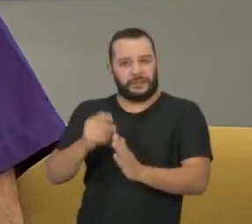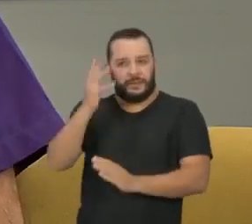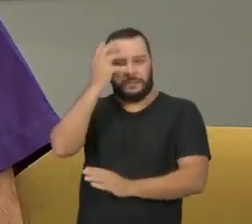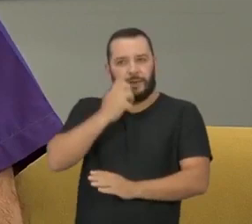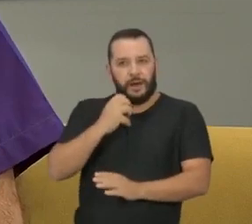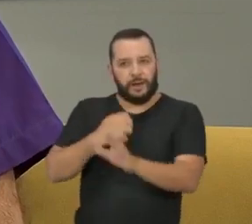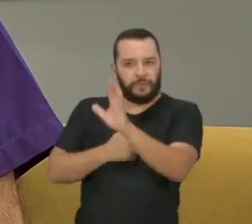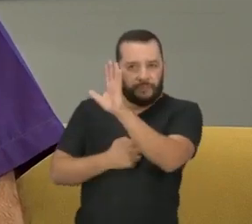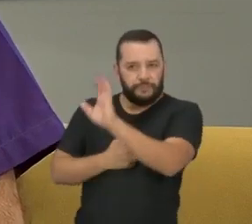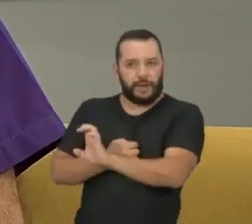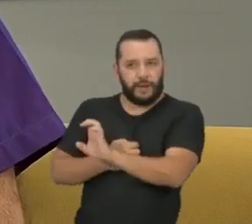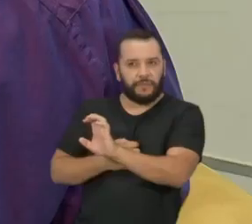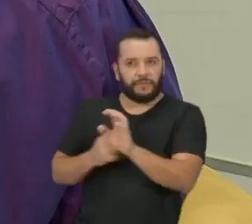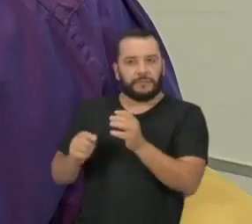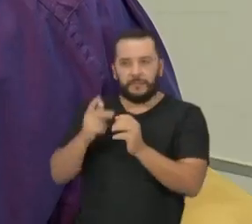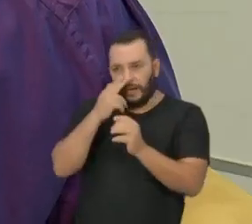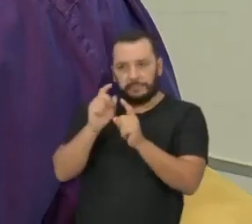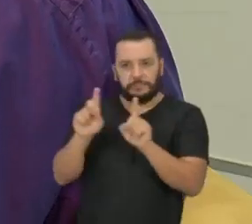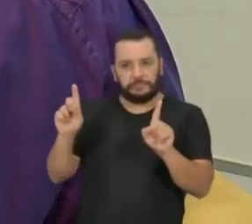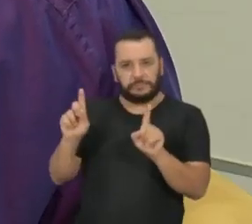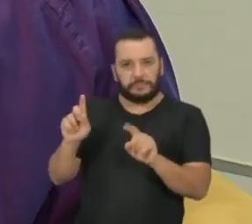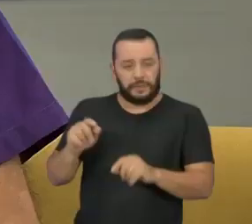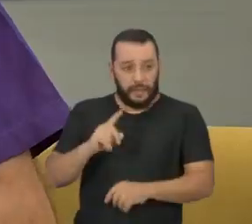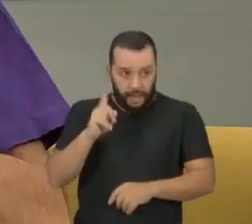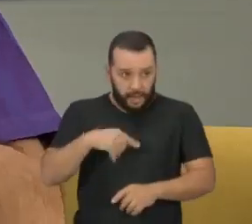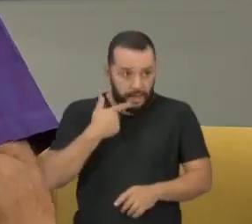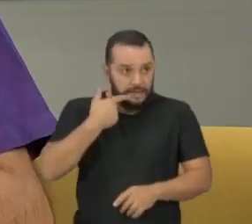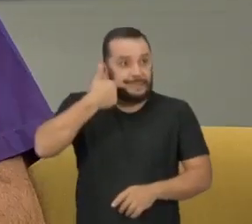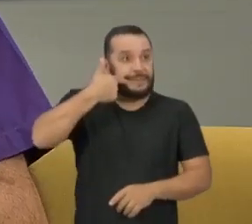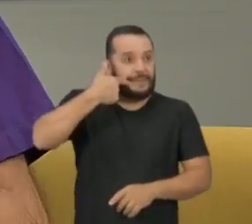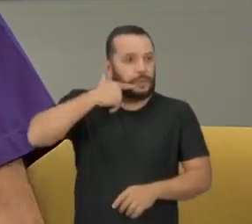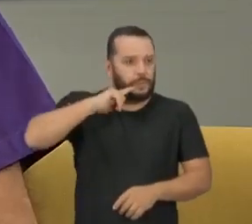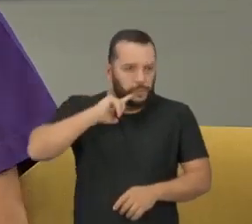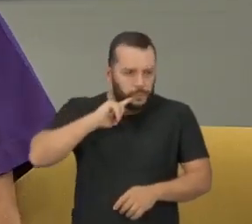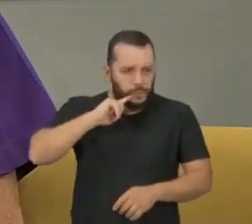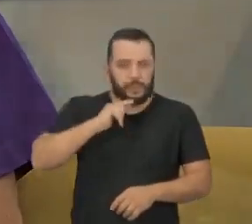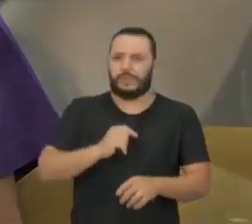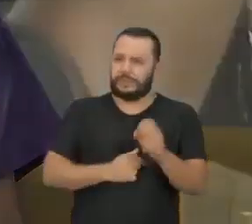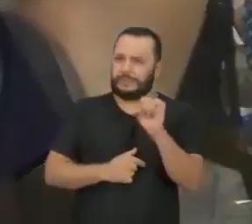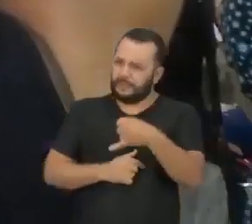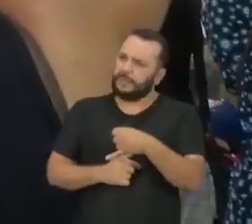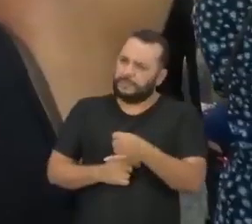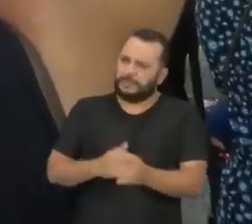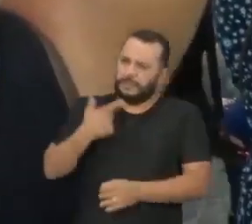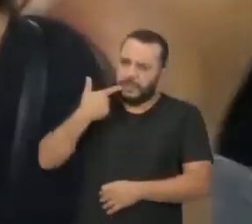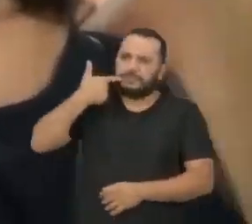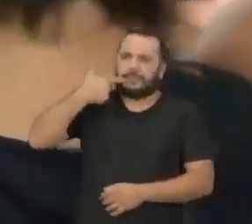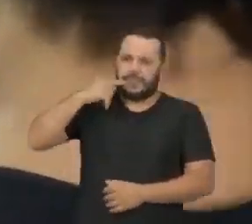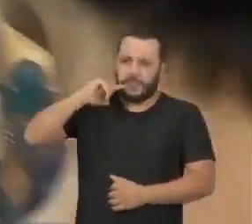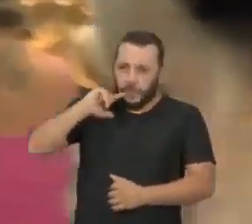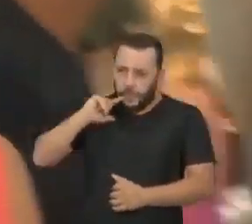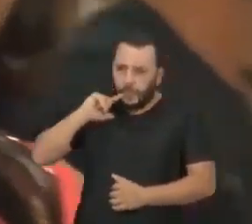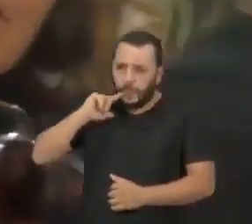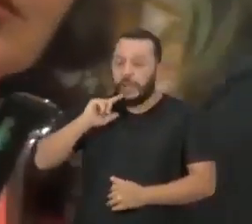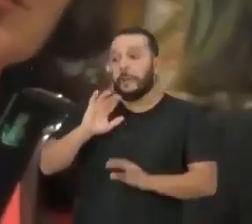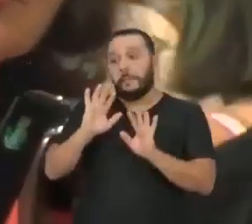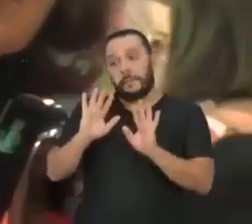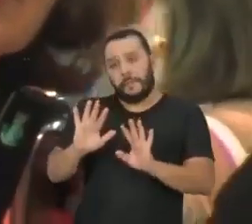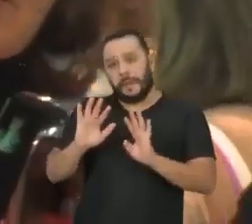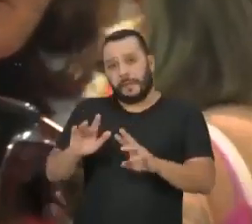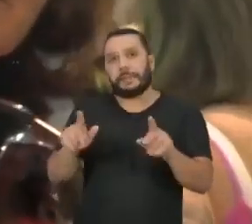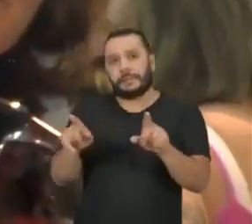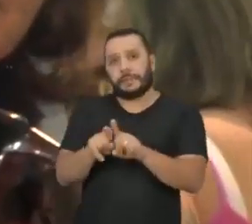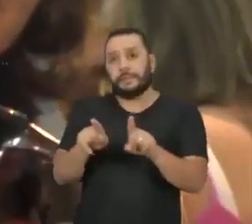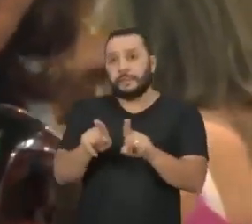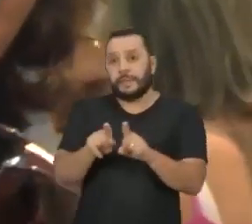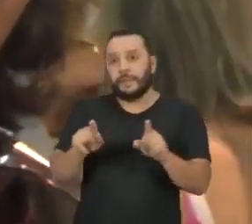legal está em curso, né? Isso tem a ver com humor? O humor é a relação mais óbvia, mas, por exemplo, a gente tem relações diretas da capacidade de brincar